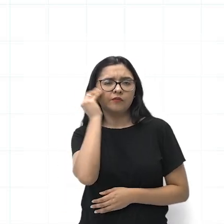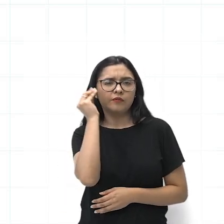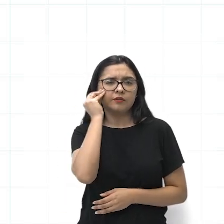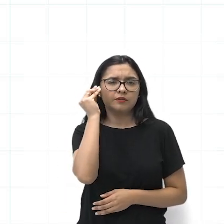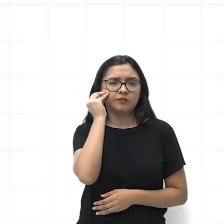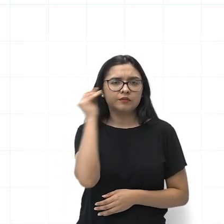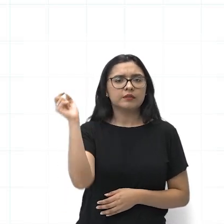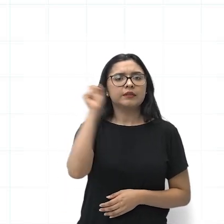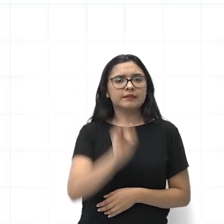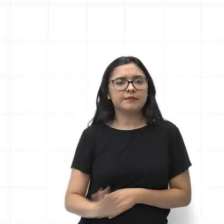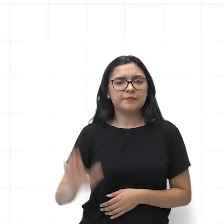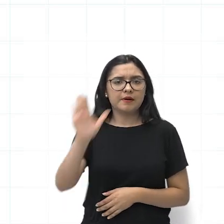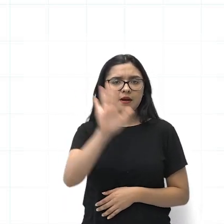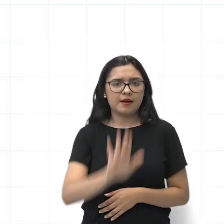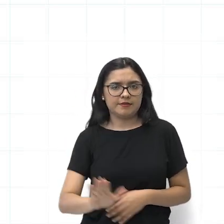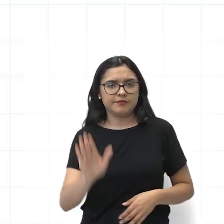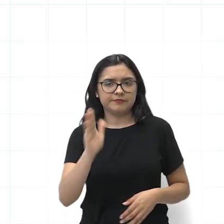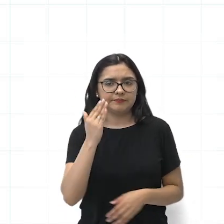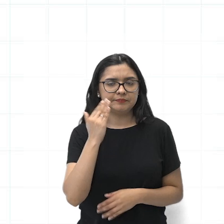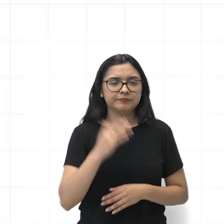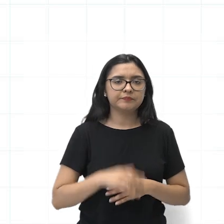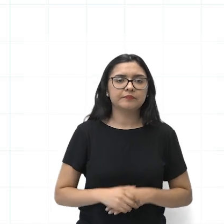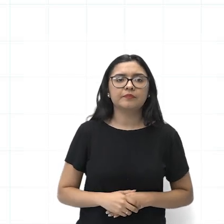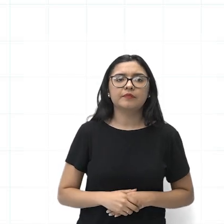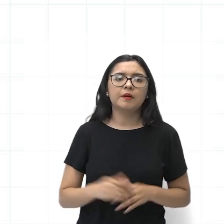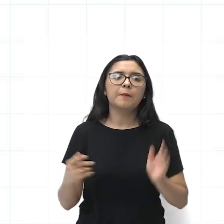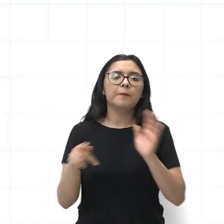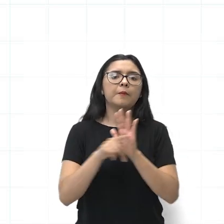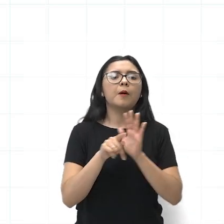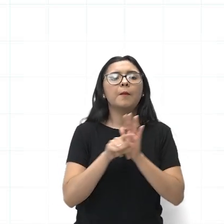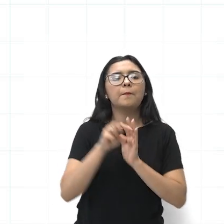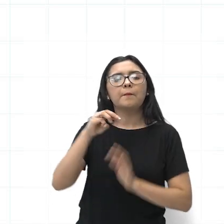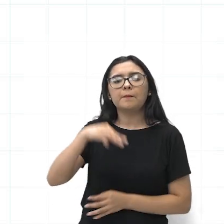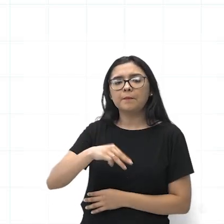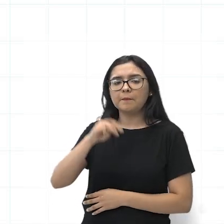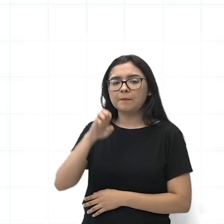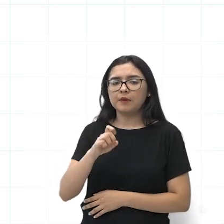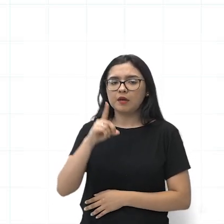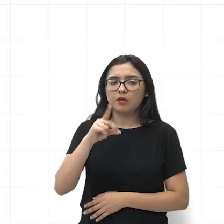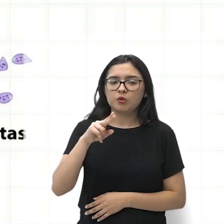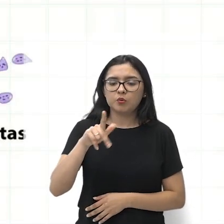na imagem da medula óssea.